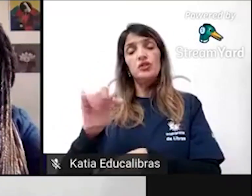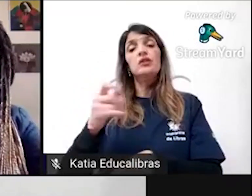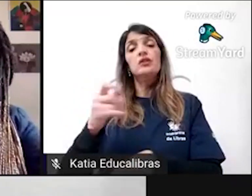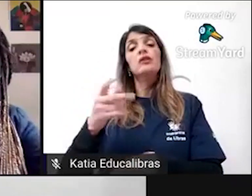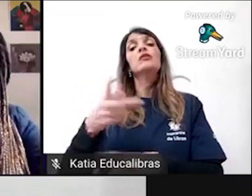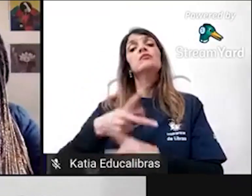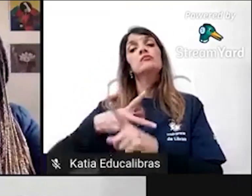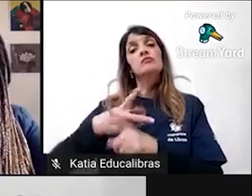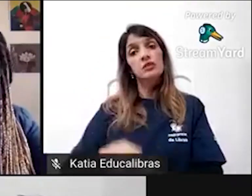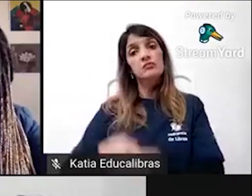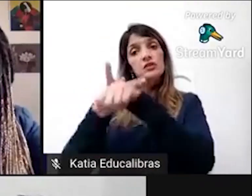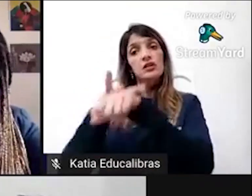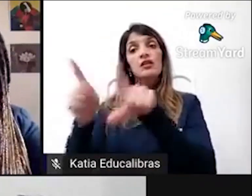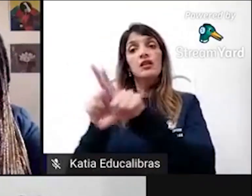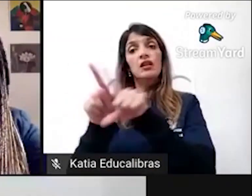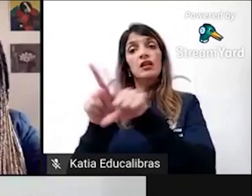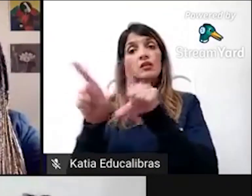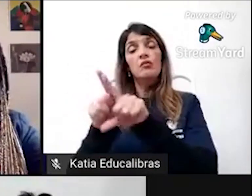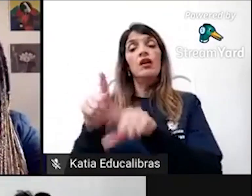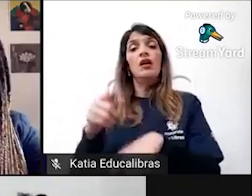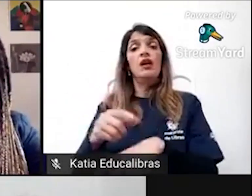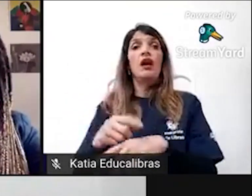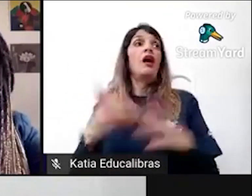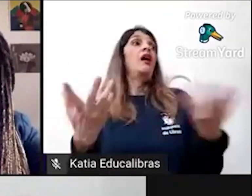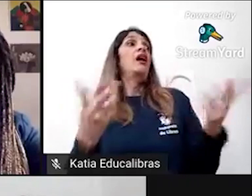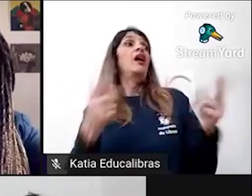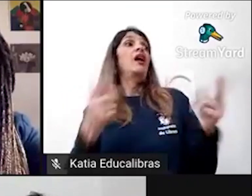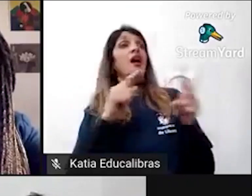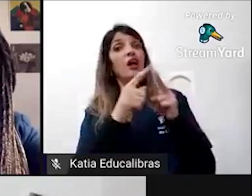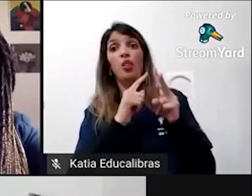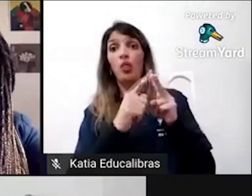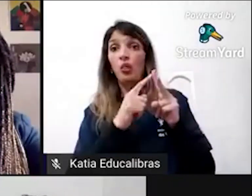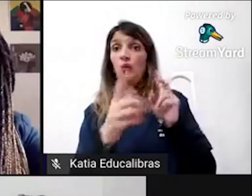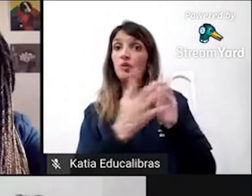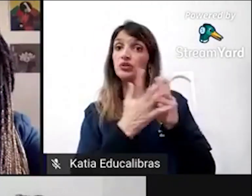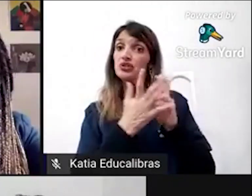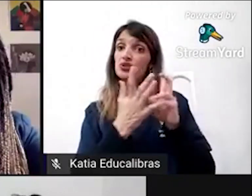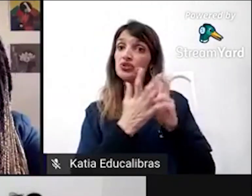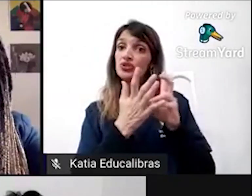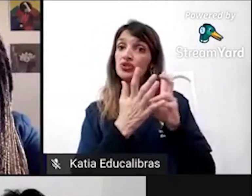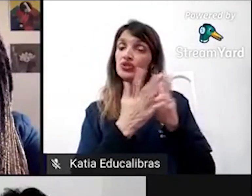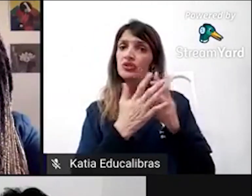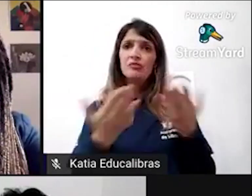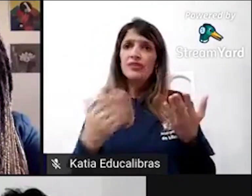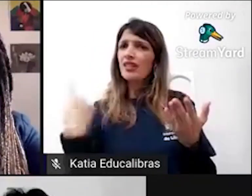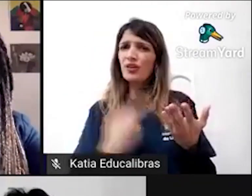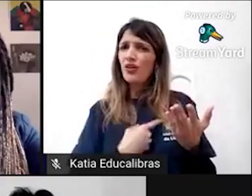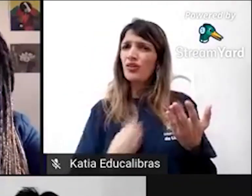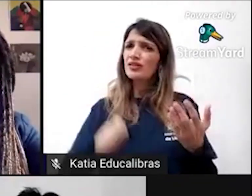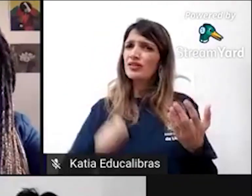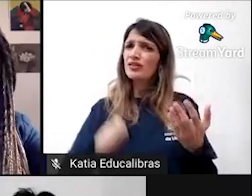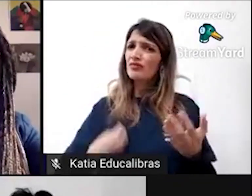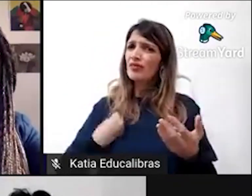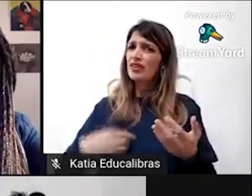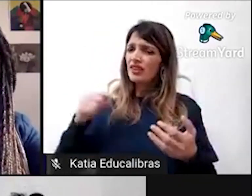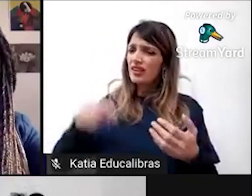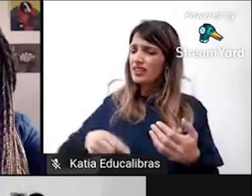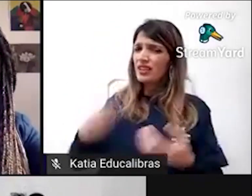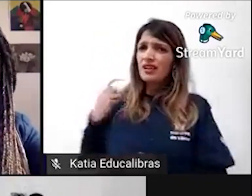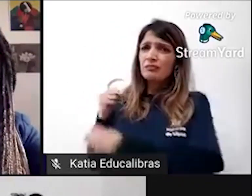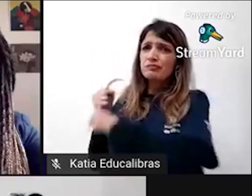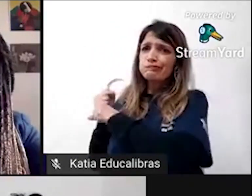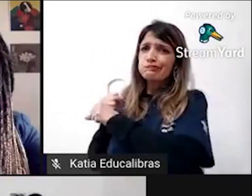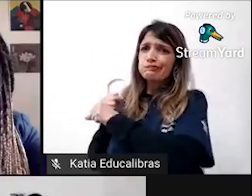Dois indígenas agora tem prêmio Jabuti, apareceram, mas a gente está no meio da sociedade. Não basta